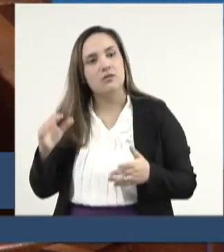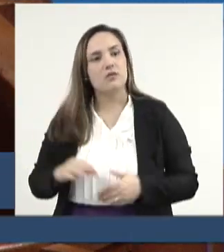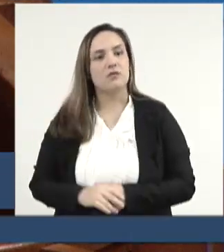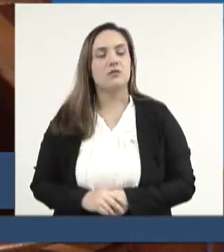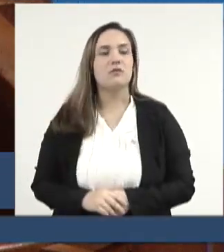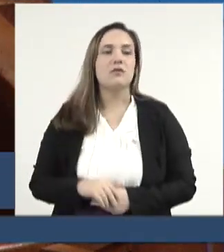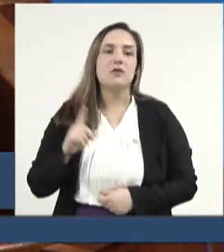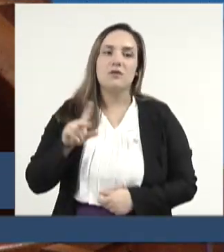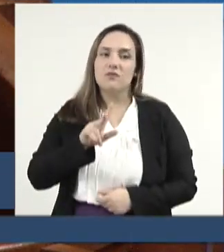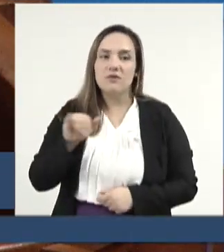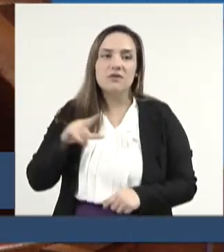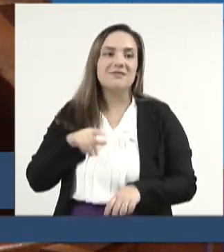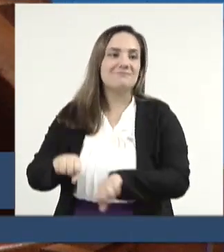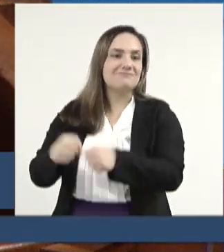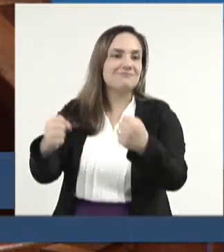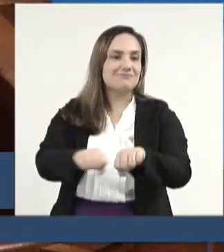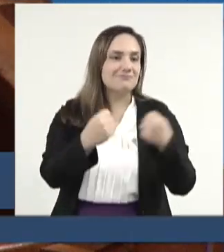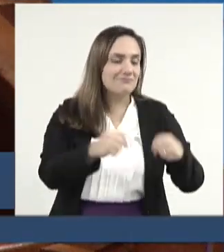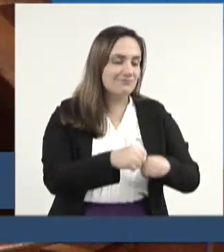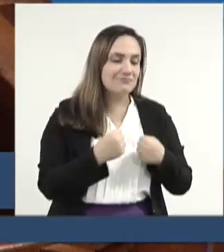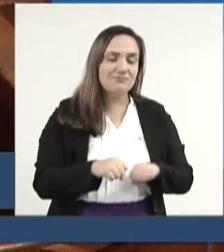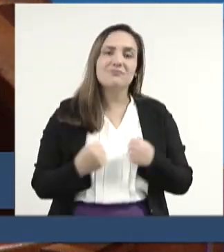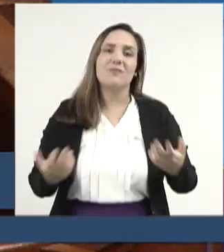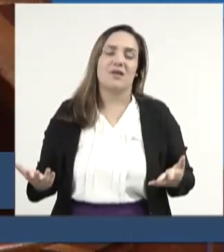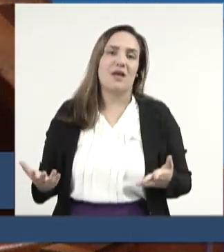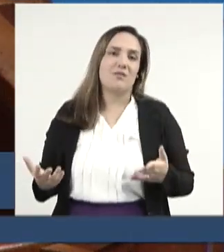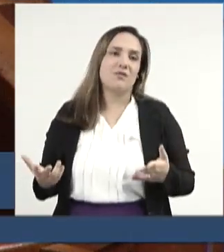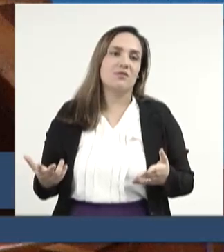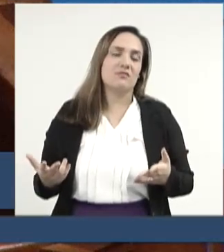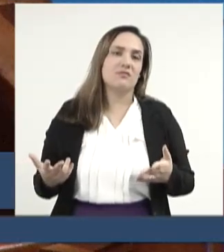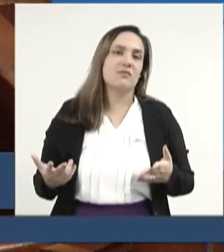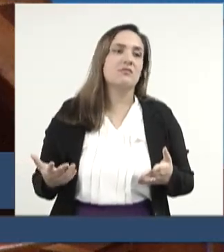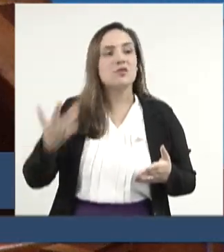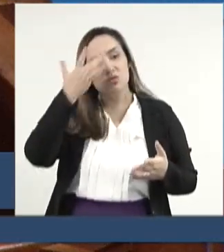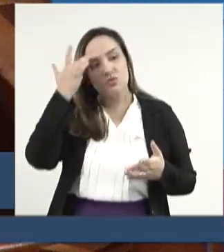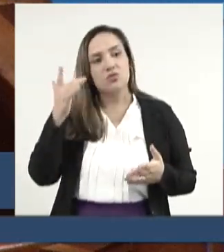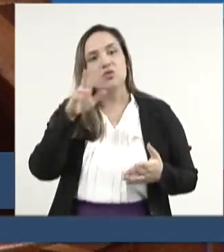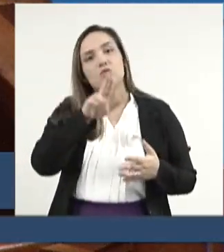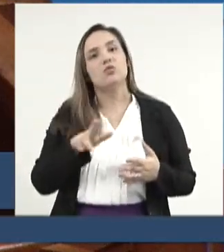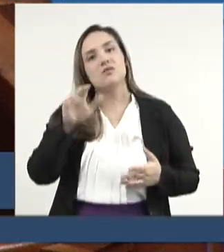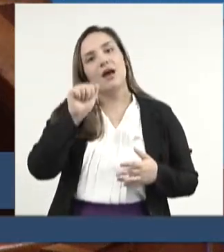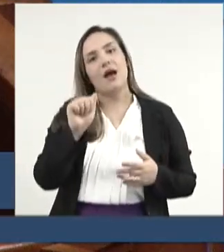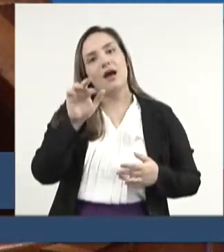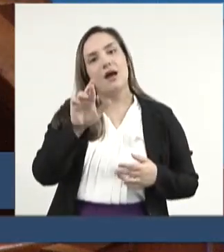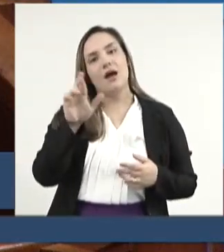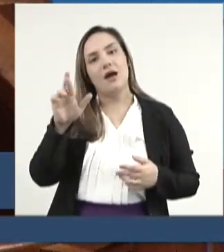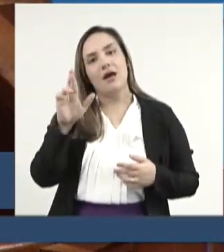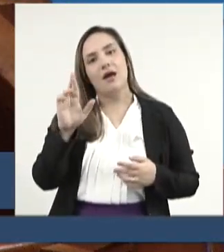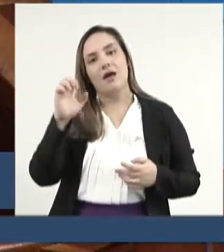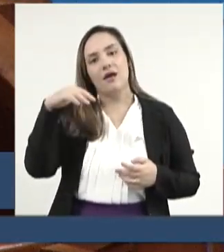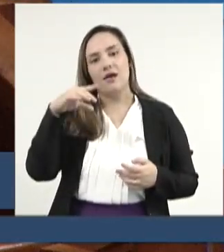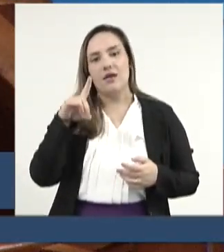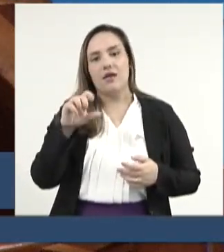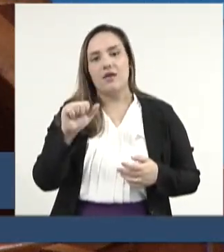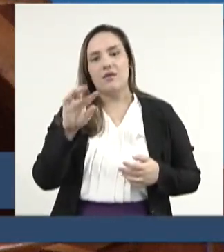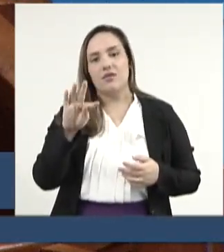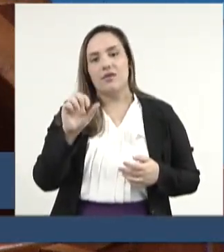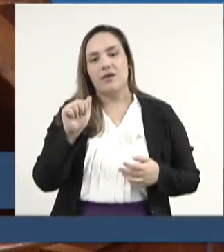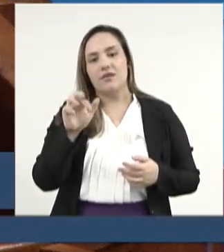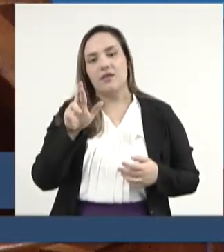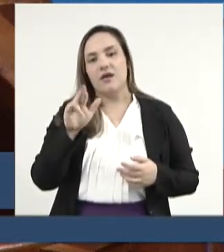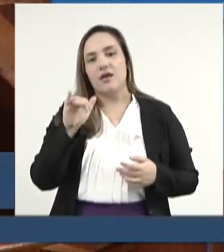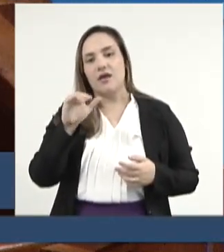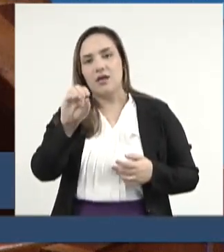uma quebradeira, principalmente daqueles que são arrendatários, porque pagam em média 13,